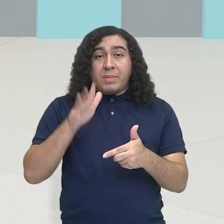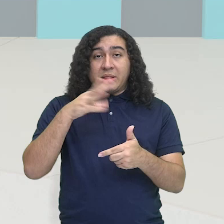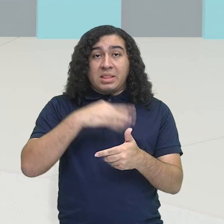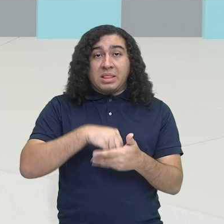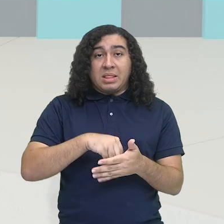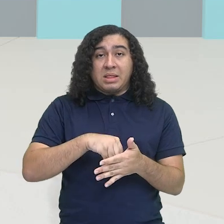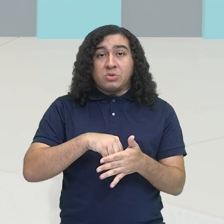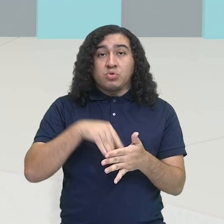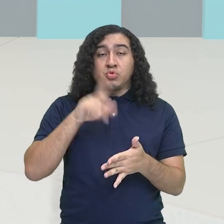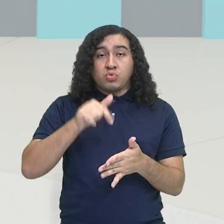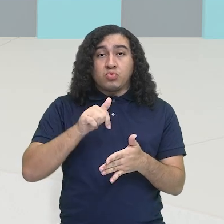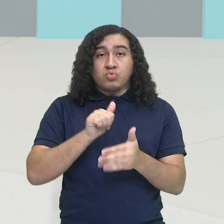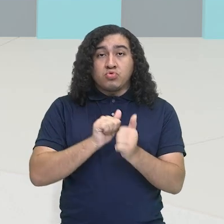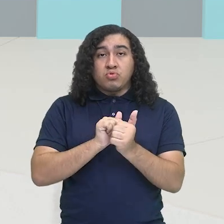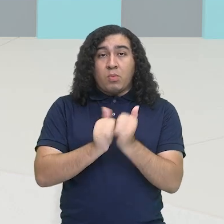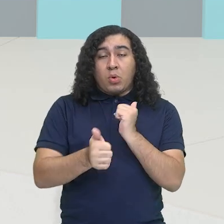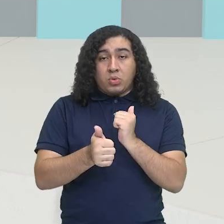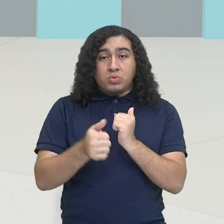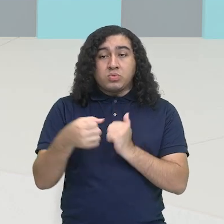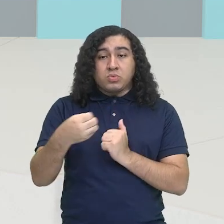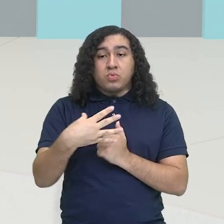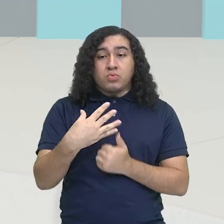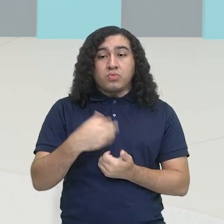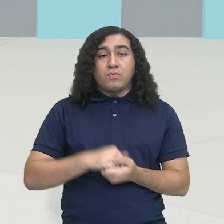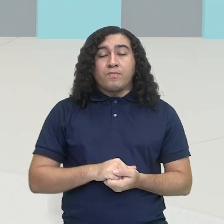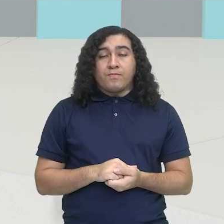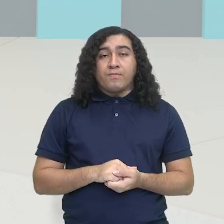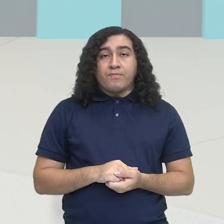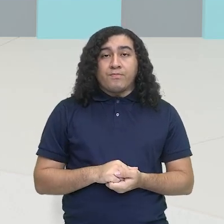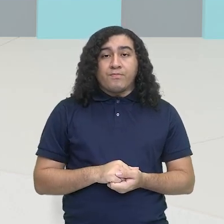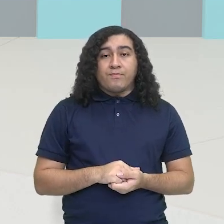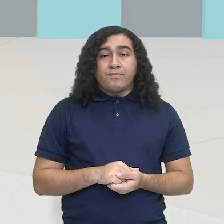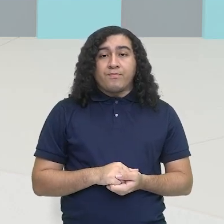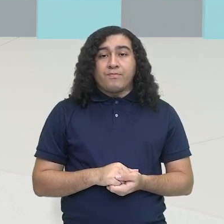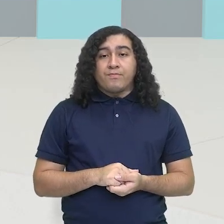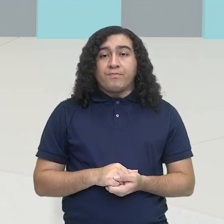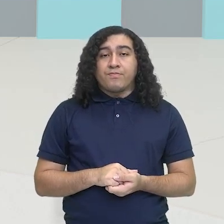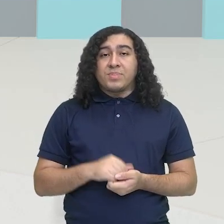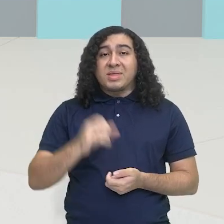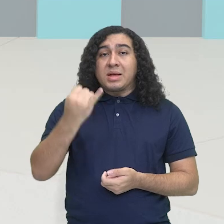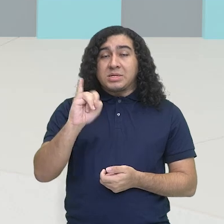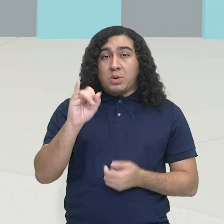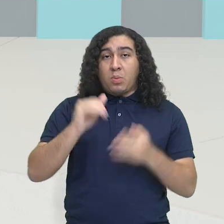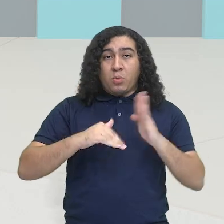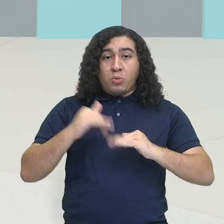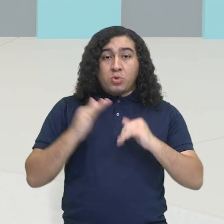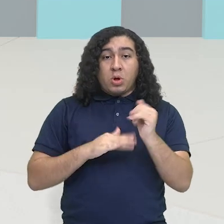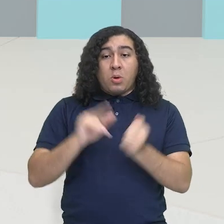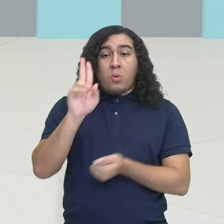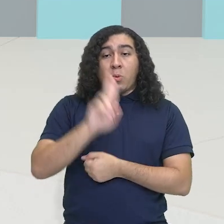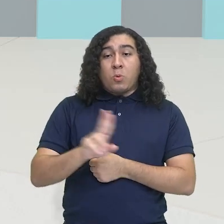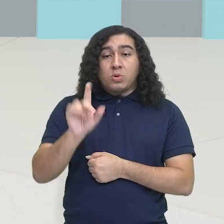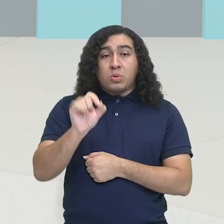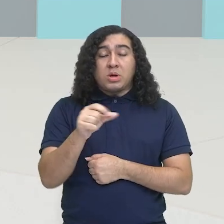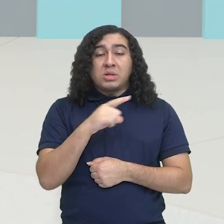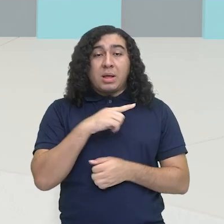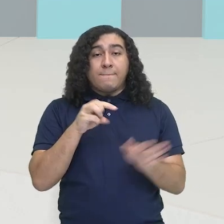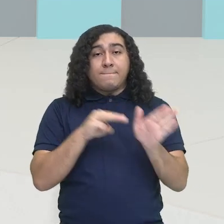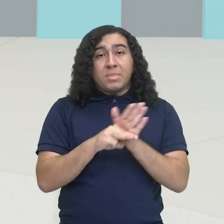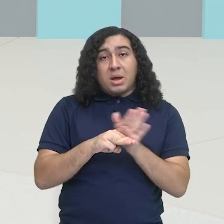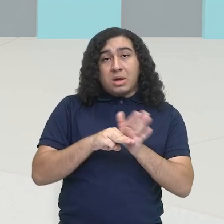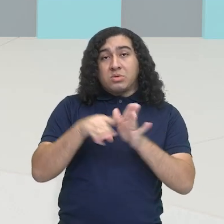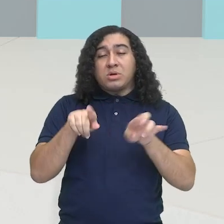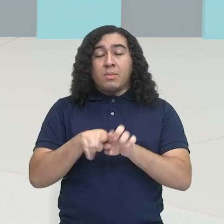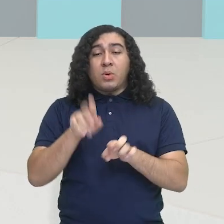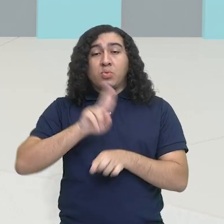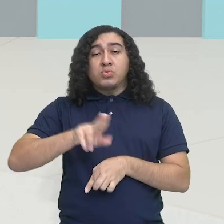esporte moderno, né? Nesse âmbito do esporte, justamente quando um atleta ele utiliza-se de métodos e utiliza-se,